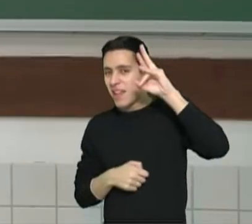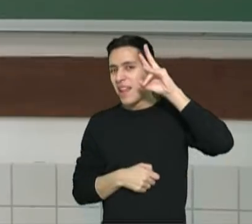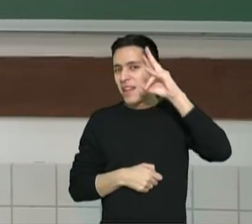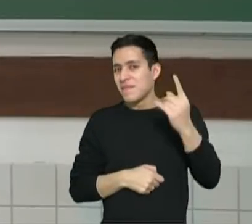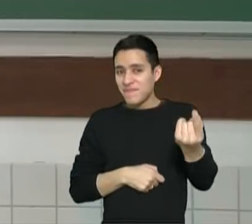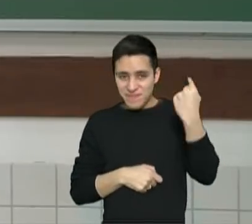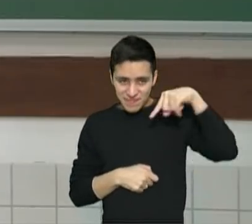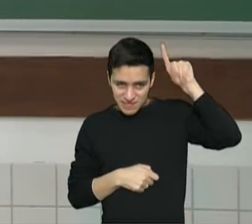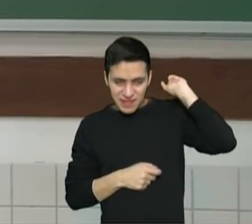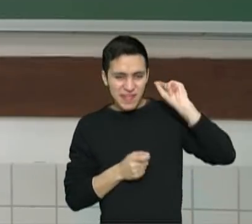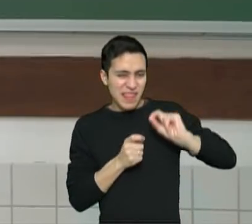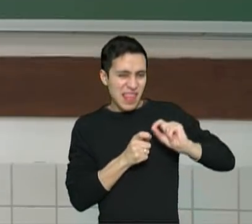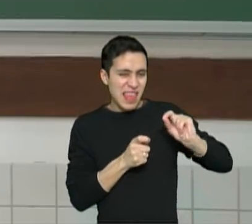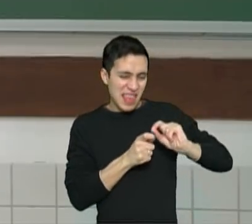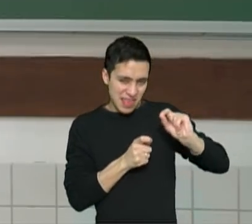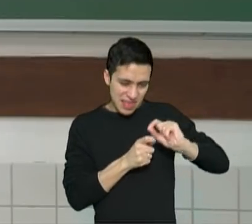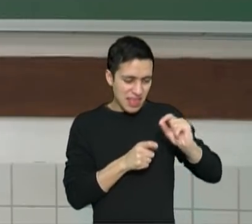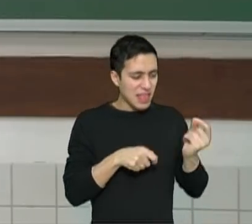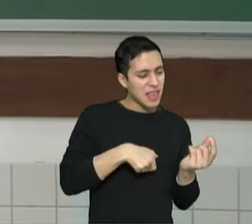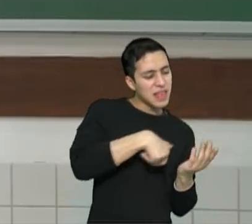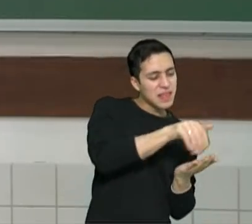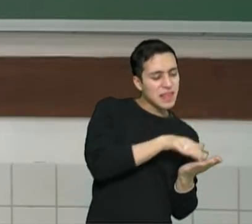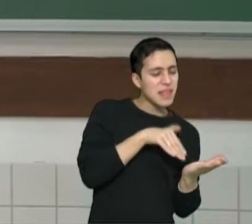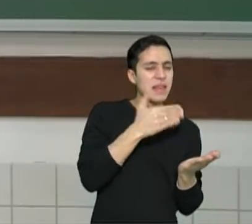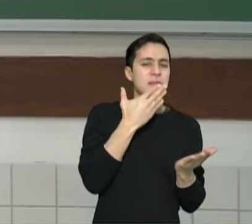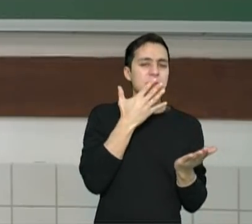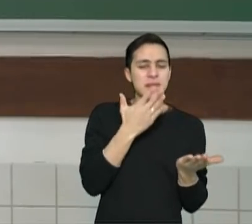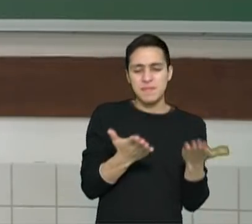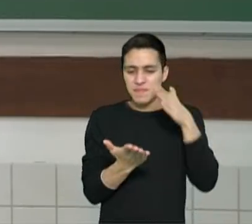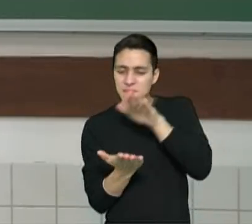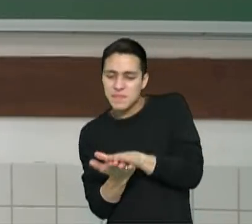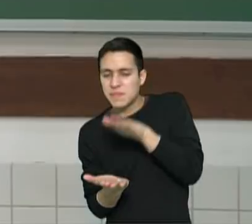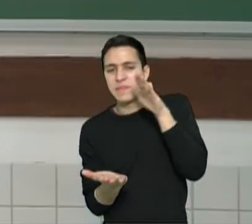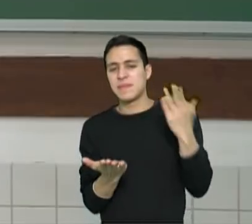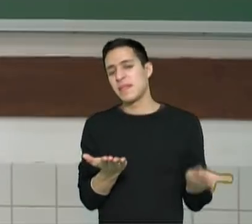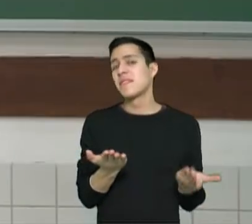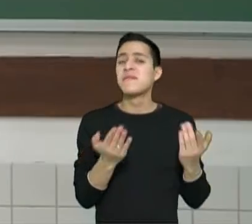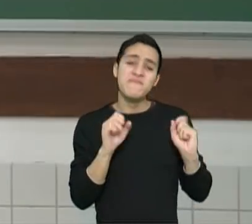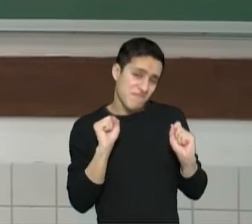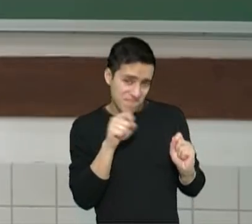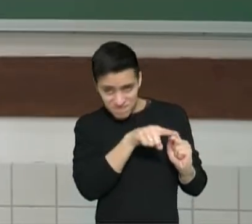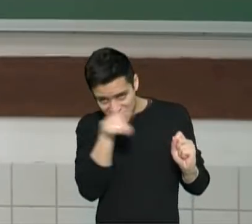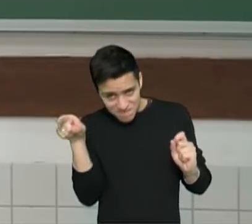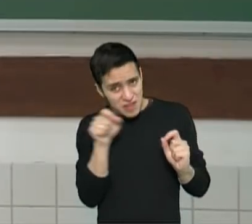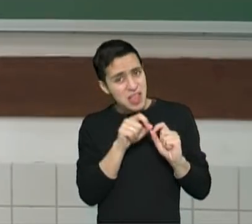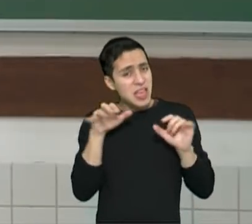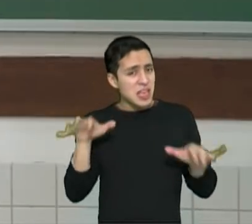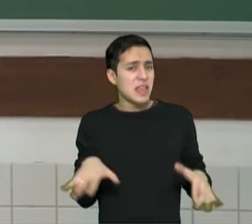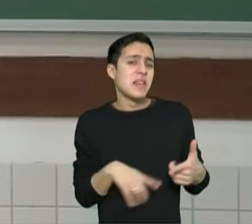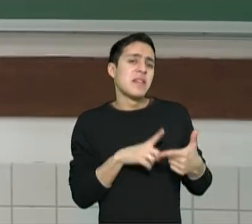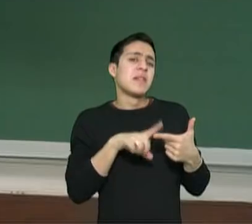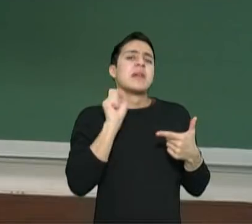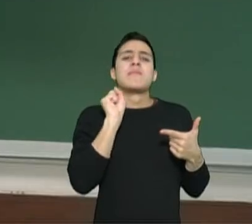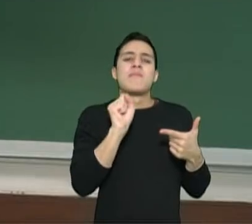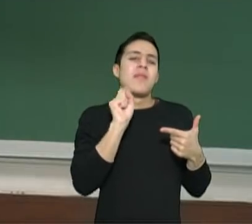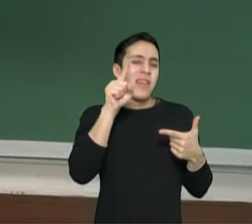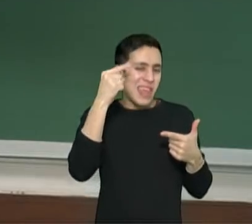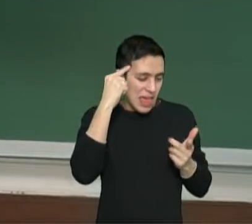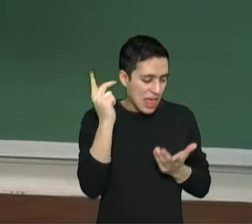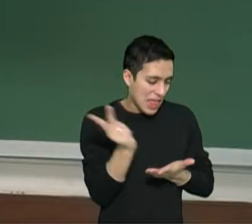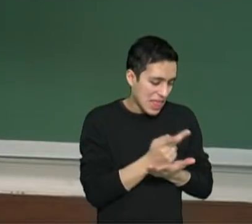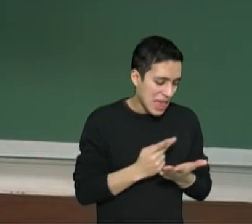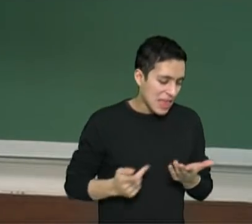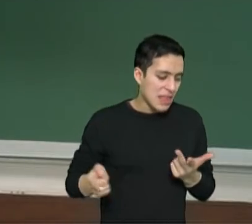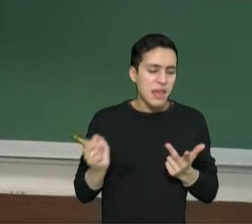isopor, desenhou nela, passou a tinta e carimbou no papel. Então, pode ser uma estilogravura, pode ser um desenho,